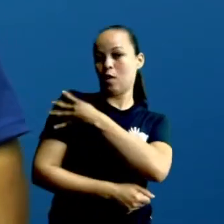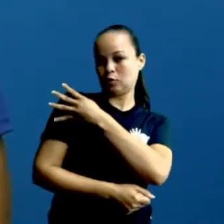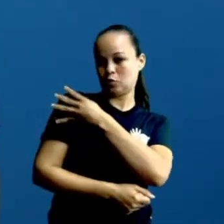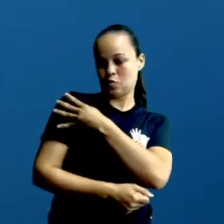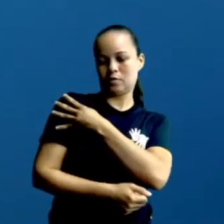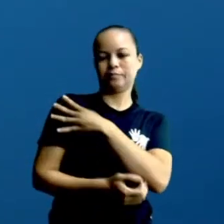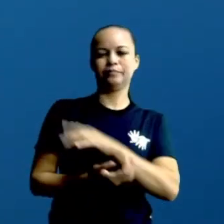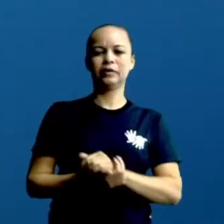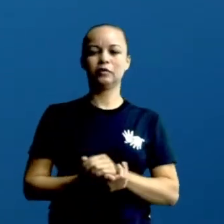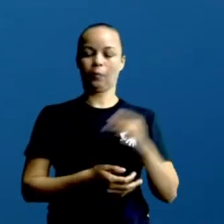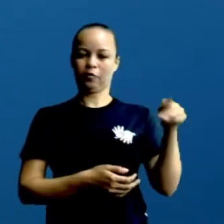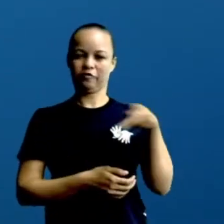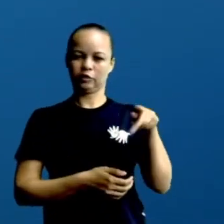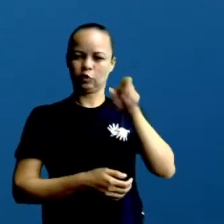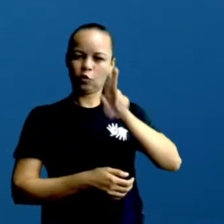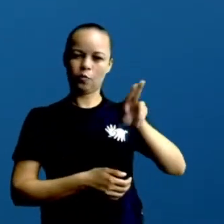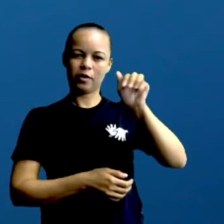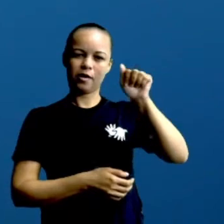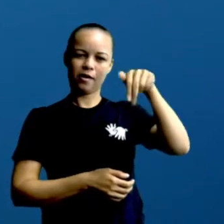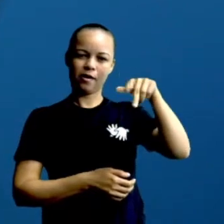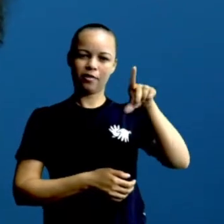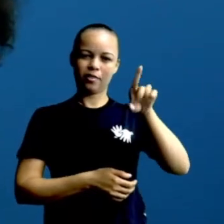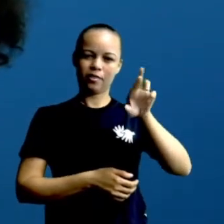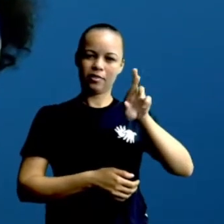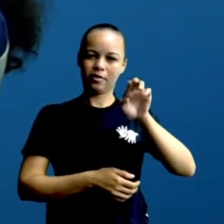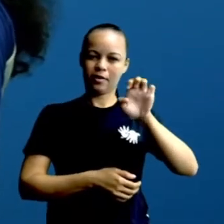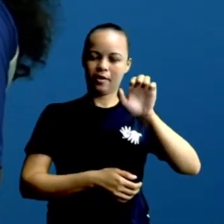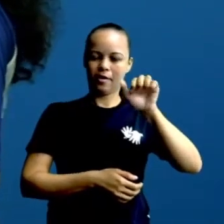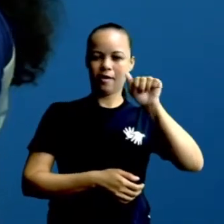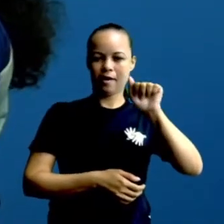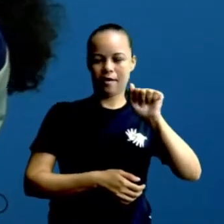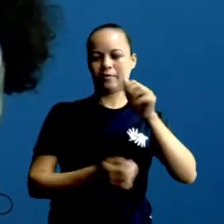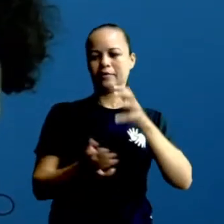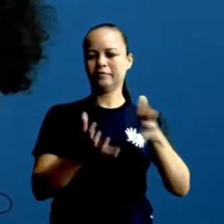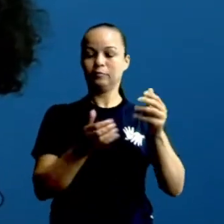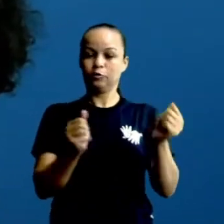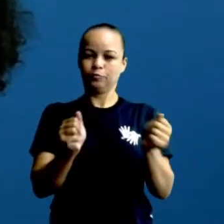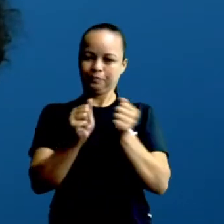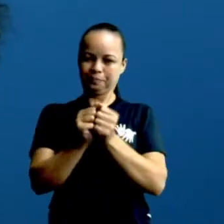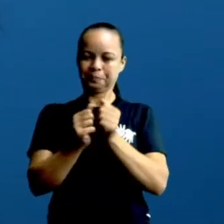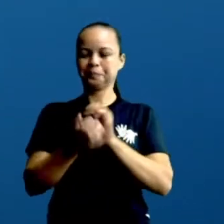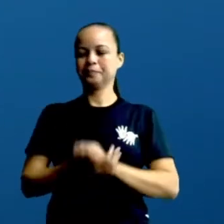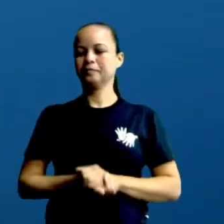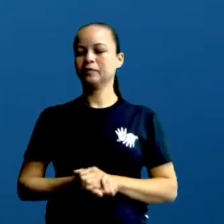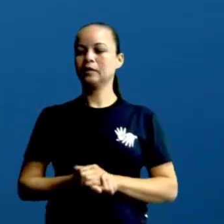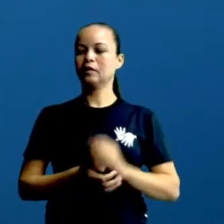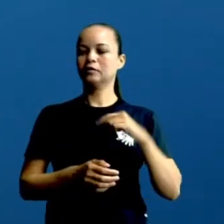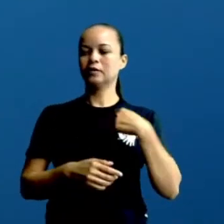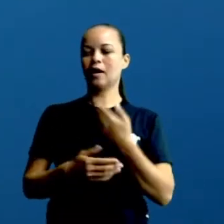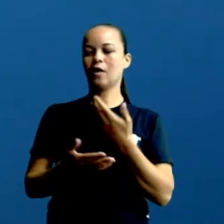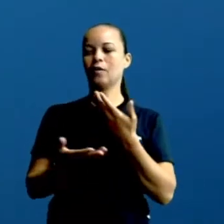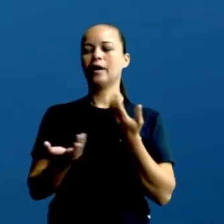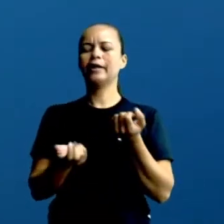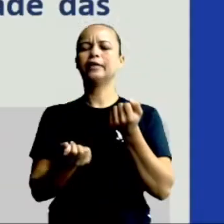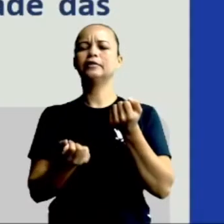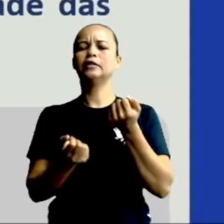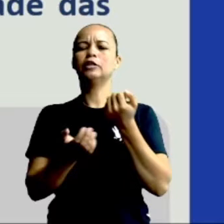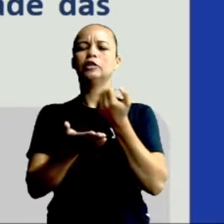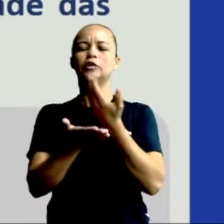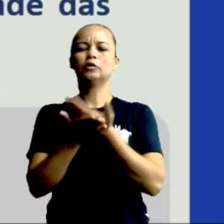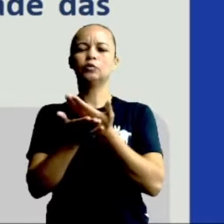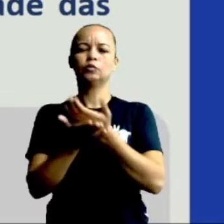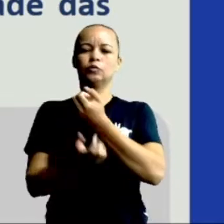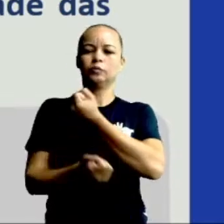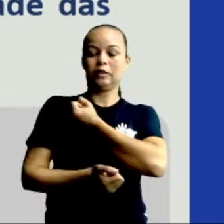Eu sou a professora Andréa. Vamos comigo? A nossa aula é de número 21. O eixo